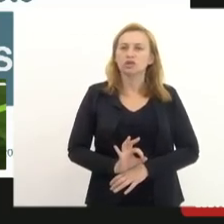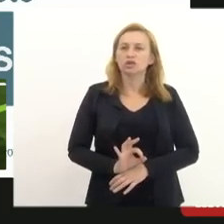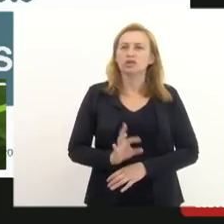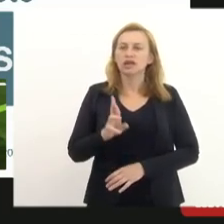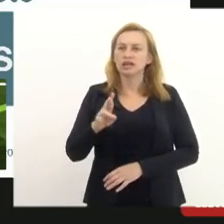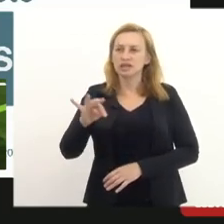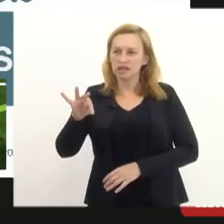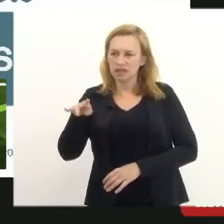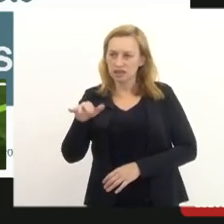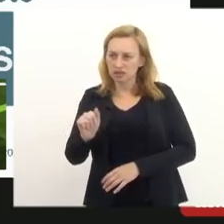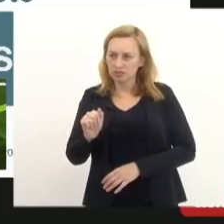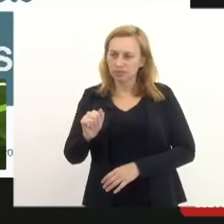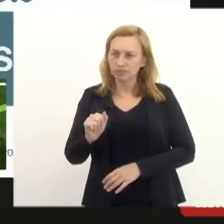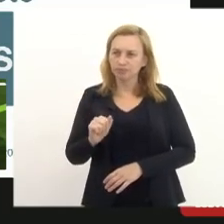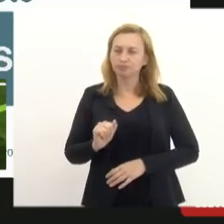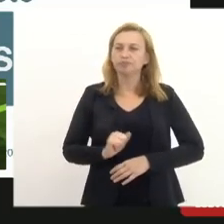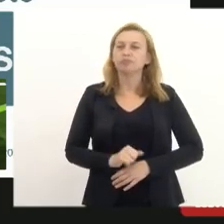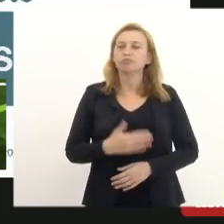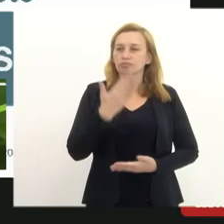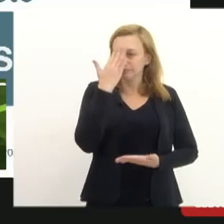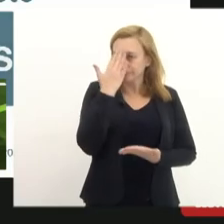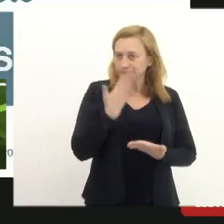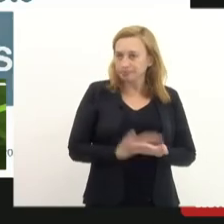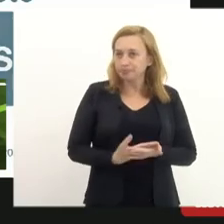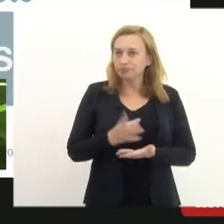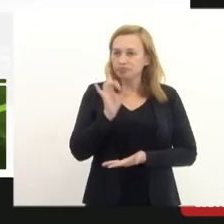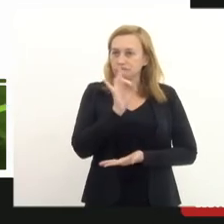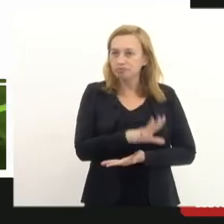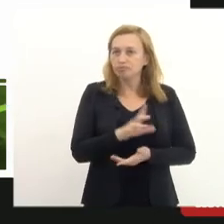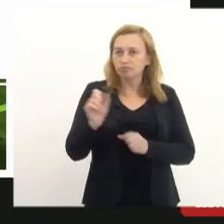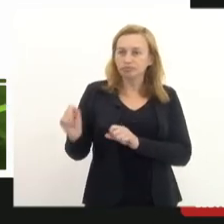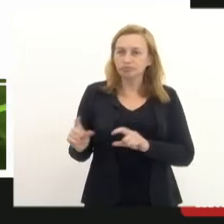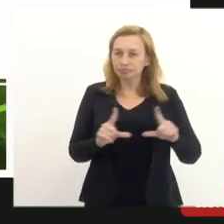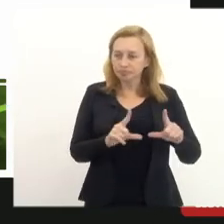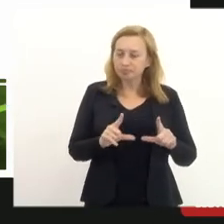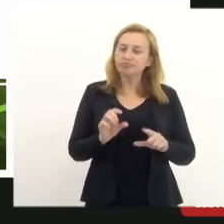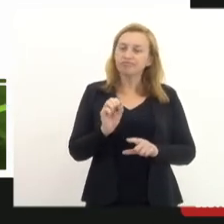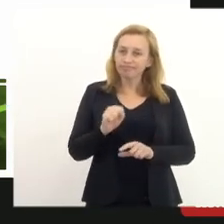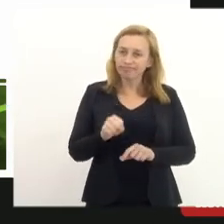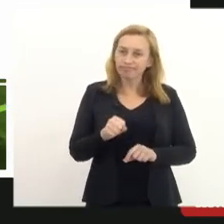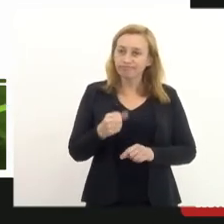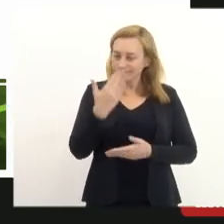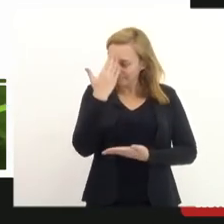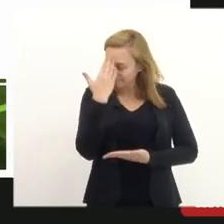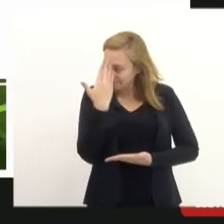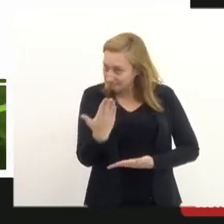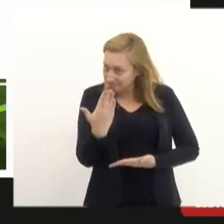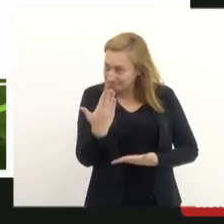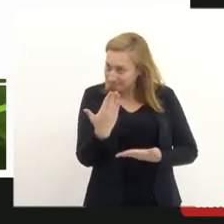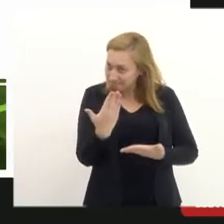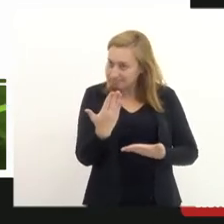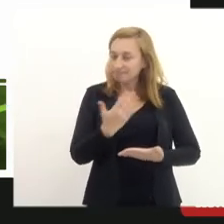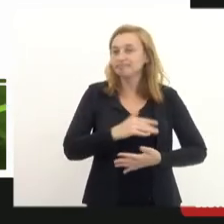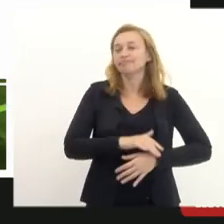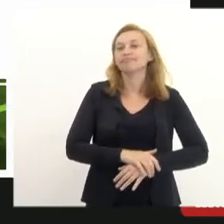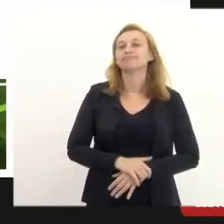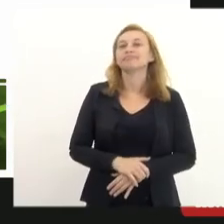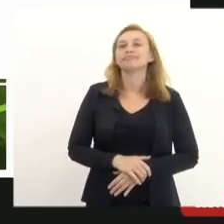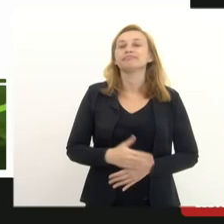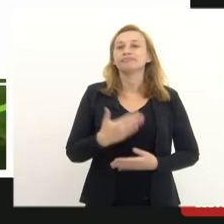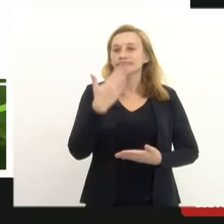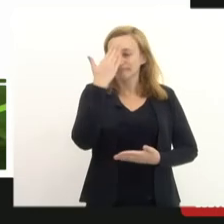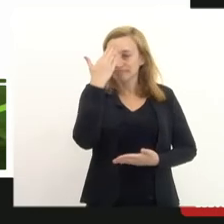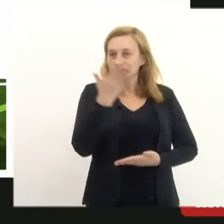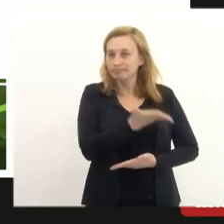receita. Bom, eu creio que esse era o meu último slide. Apareceu aquele famoso obrigado. Eu quero